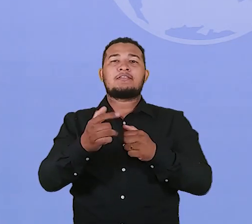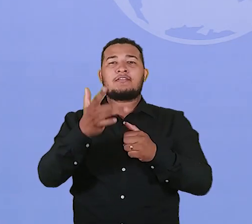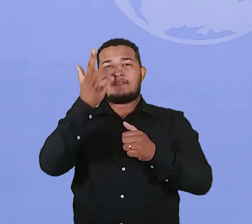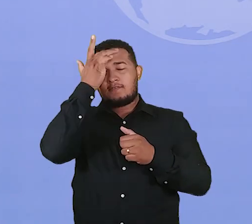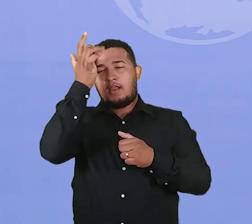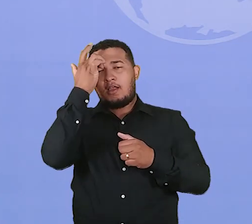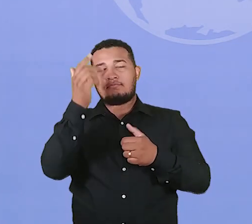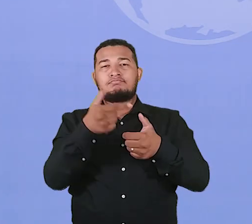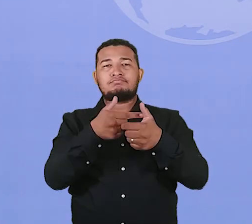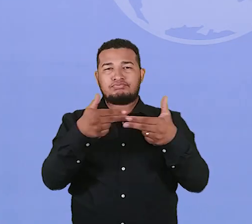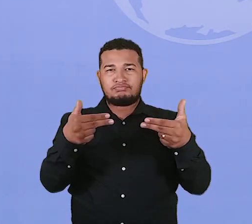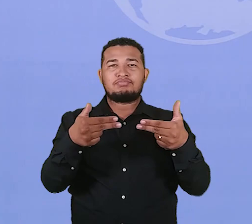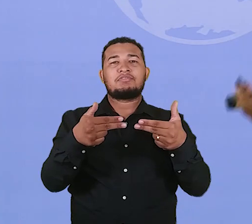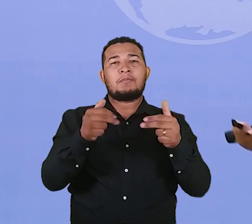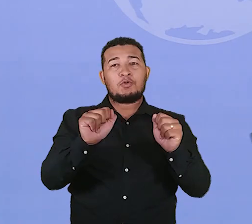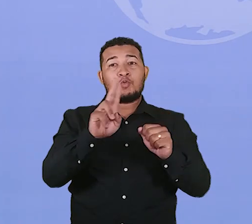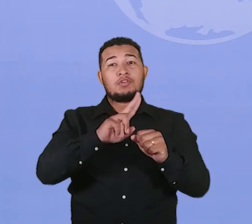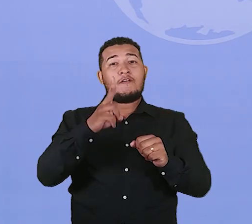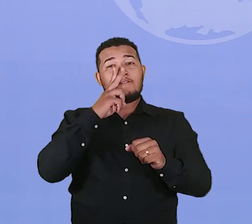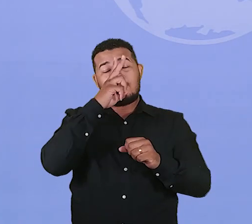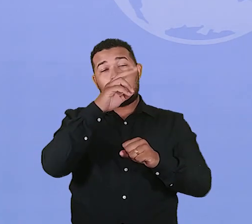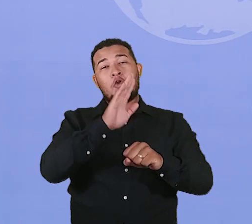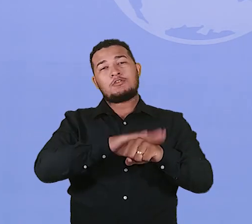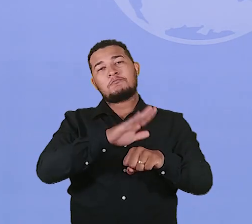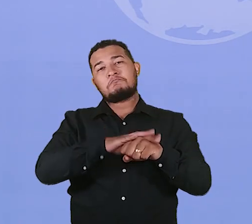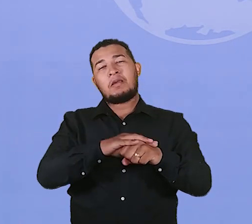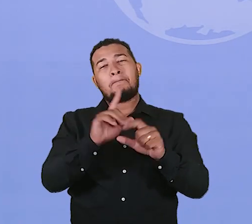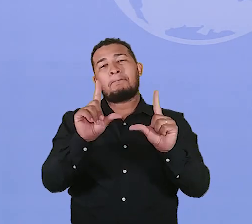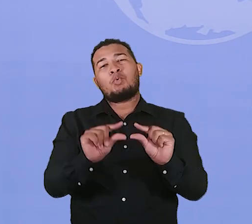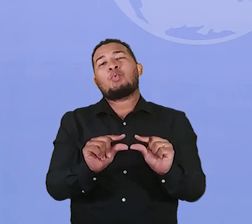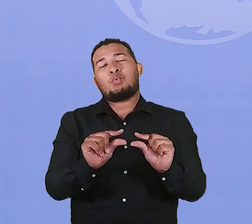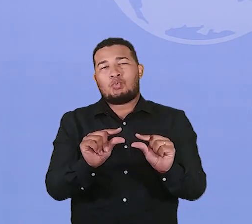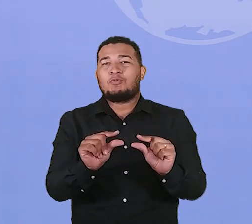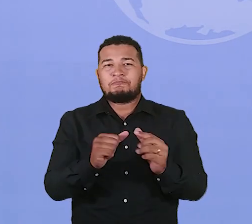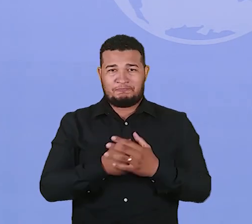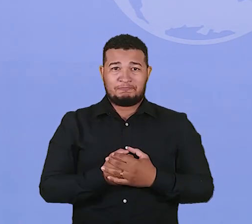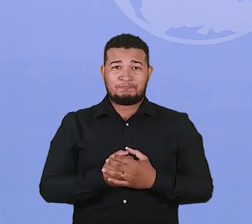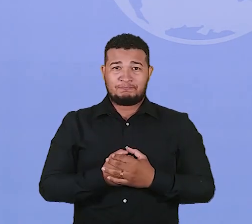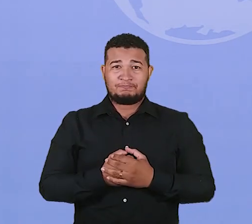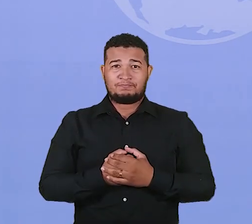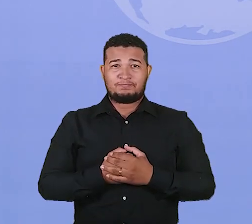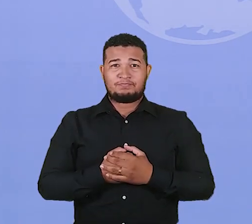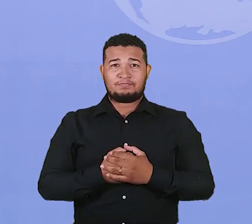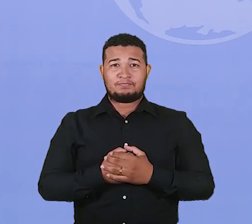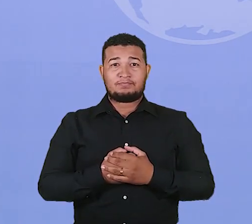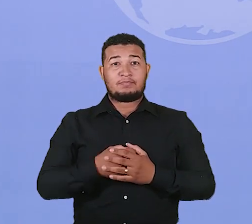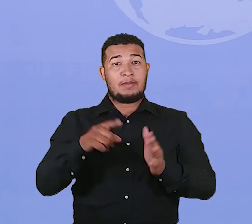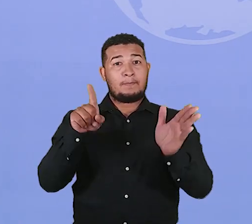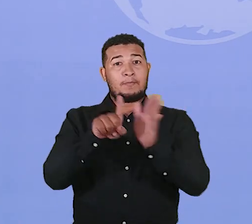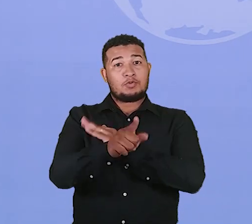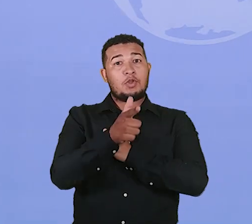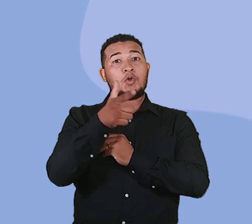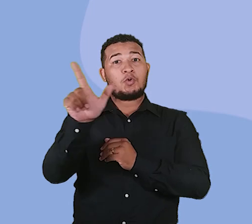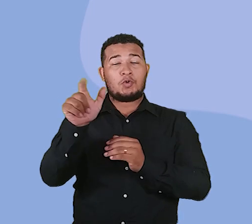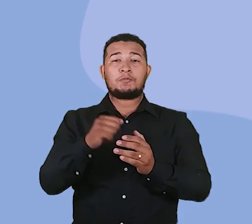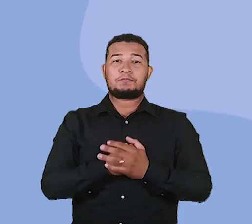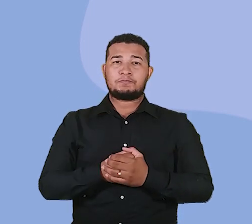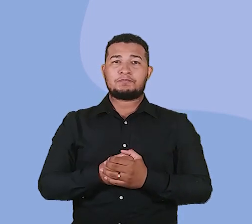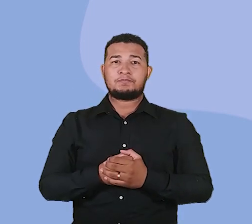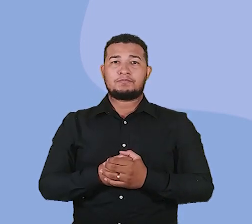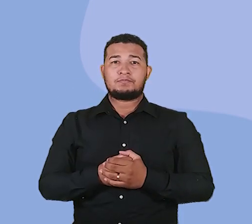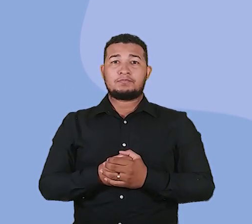vai ser facilitado às vezes a força que você fazer a mínima tá para realizar próxima